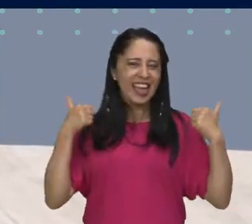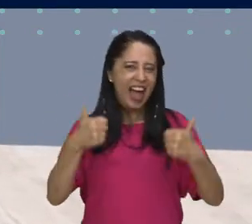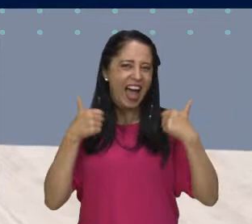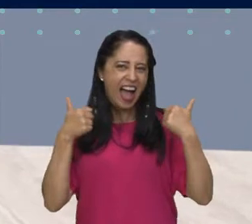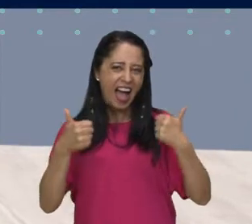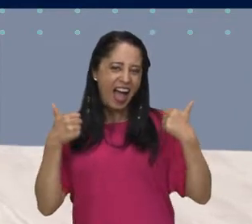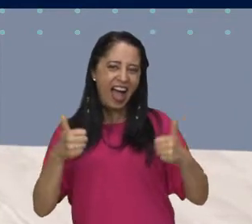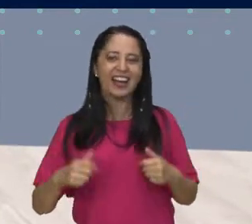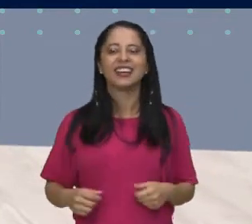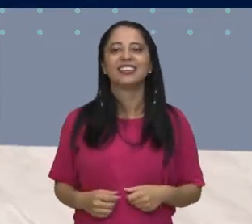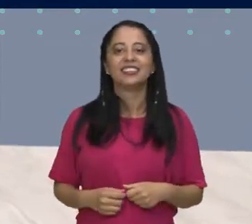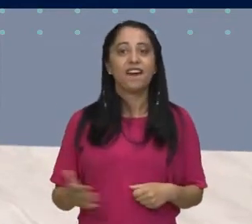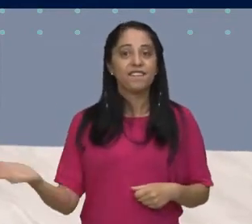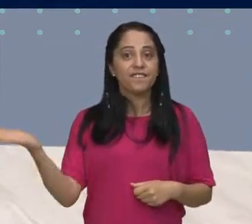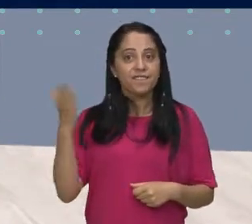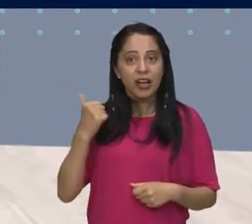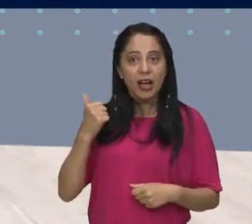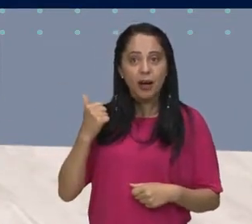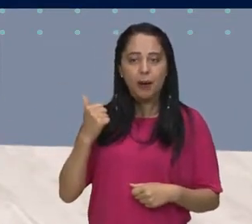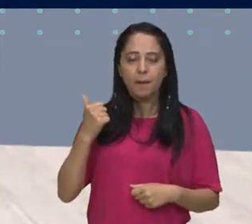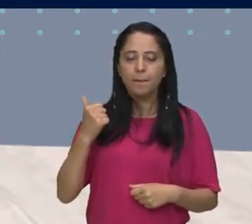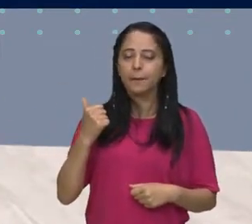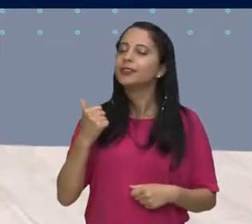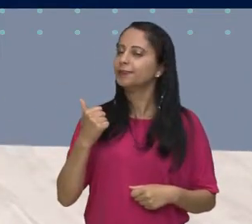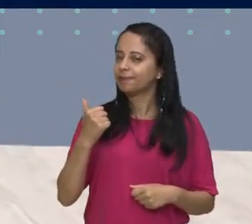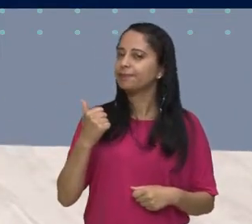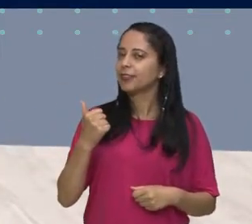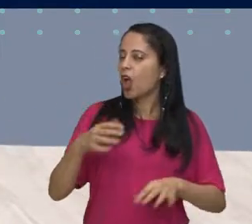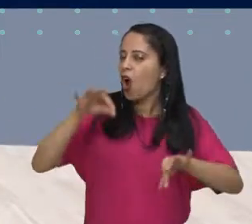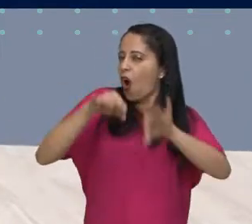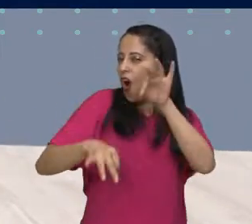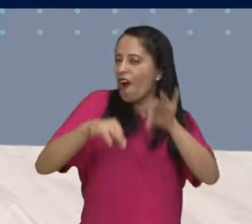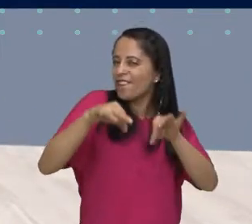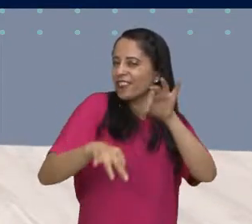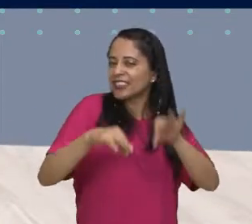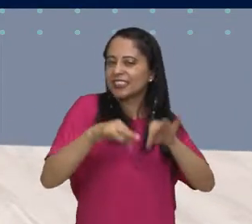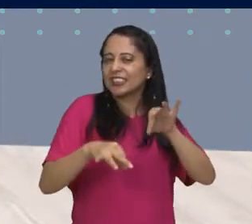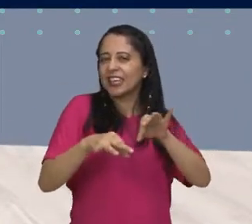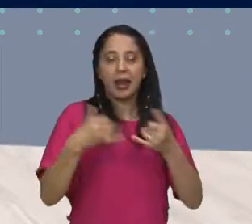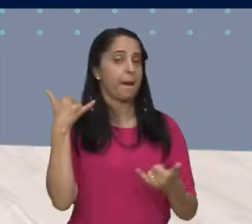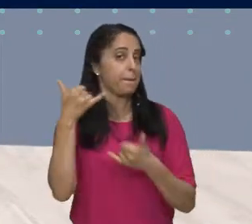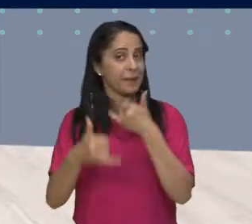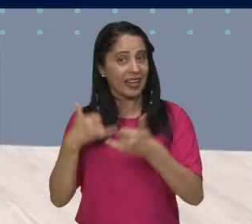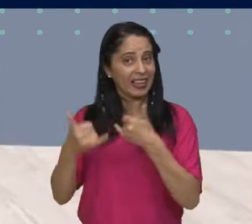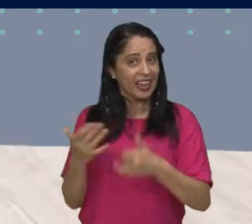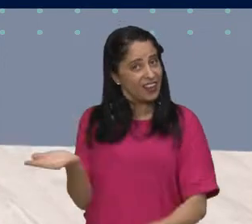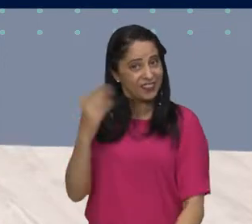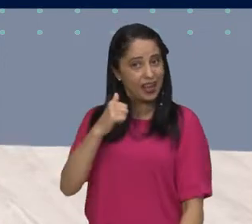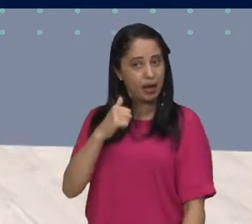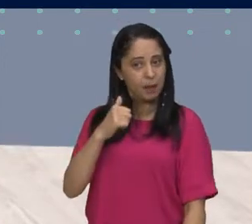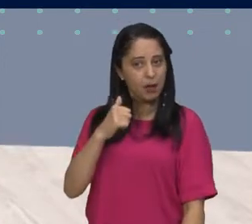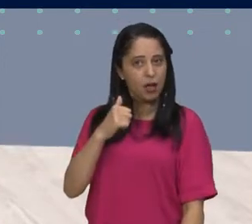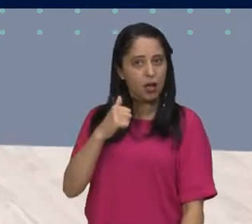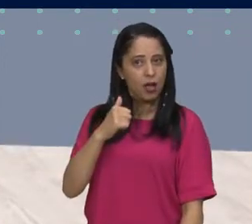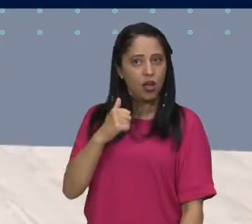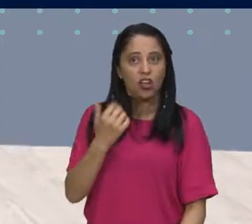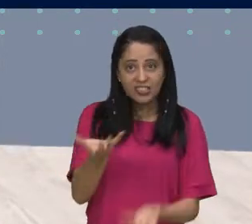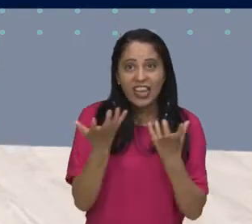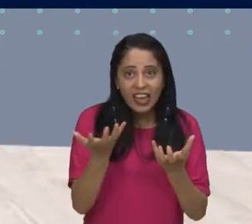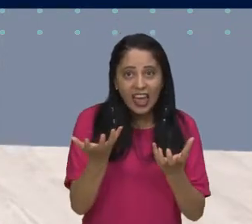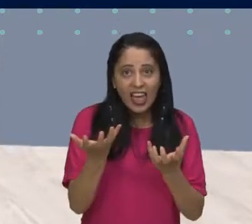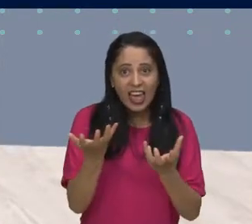Uhul! Vamos para mais um dia de muitas oficinas e brincadeiras? Vocês querem vir